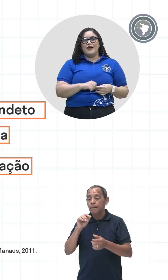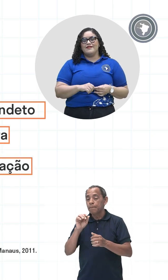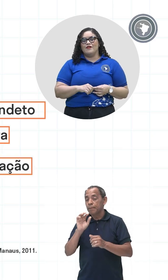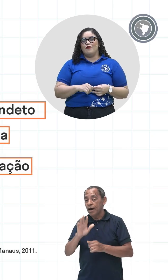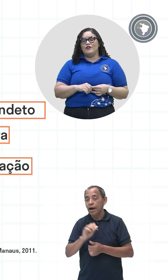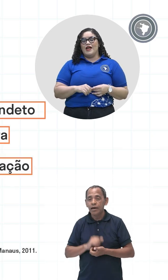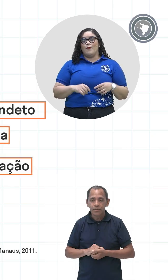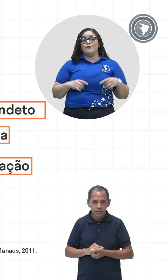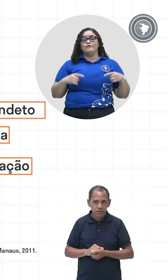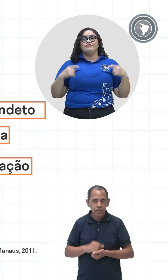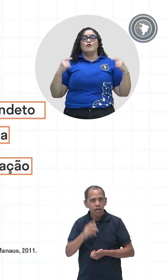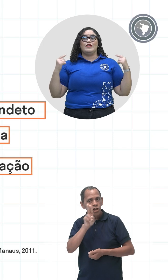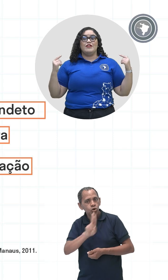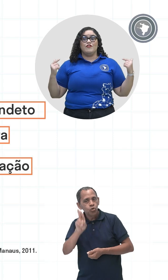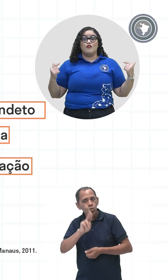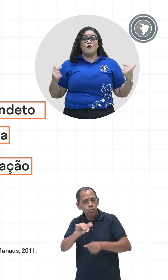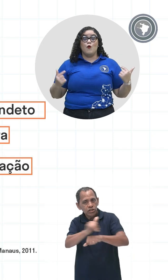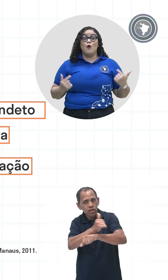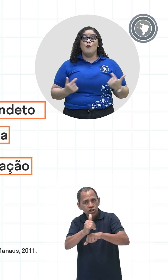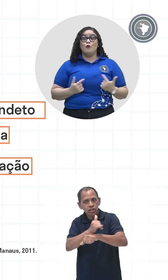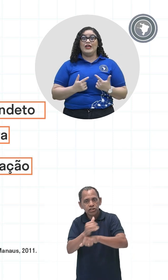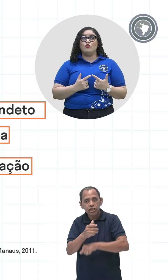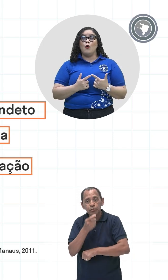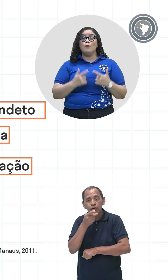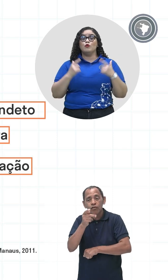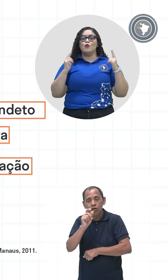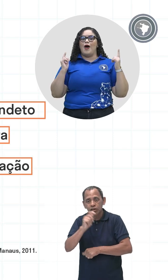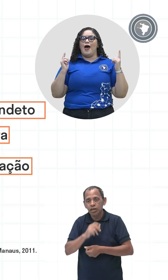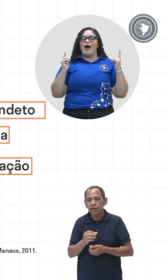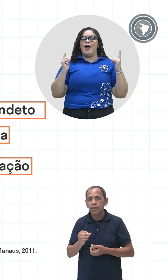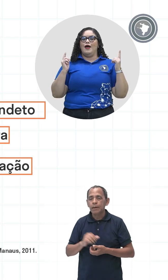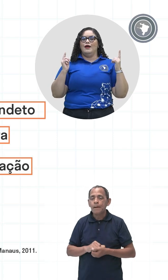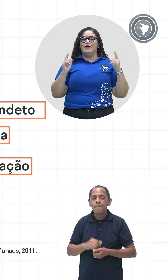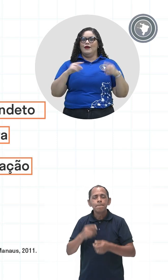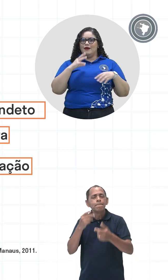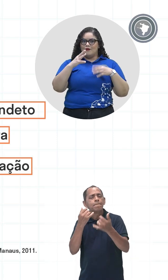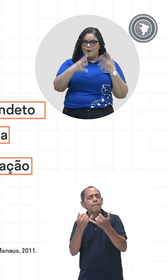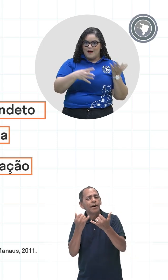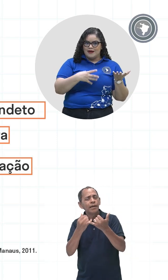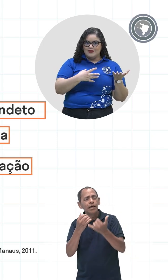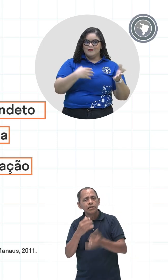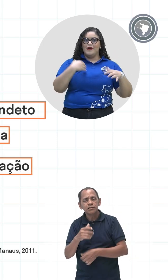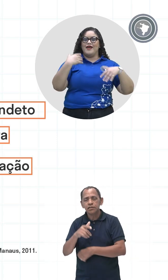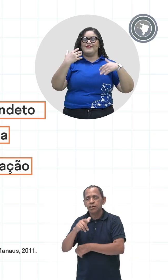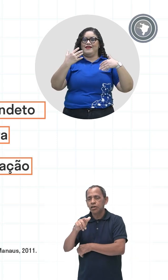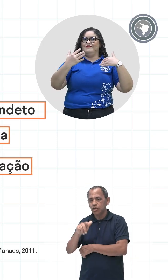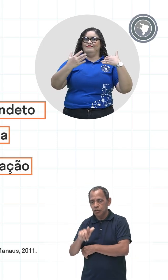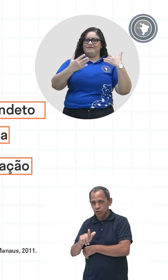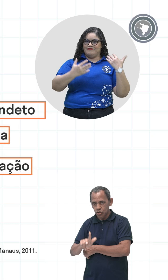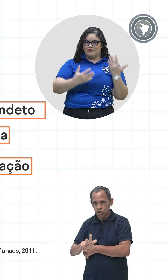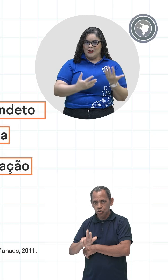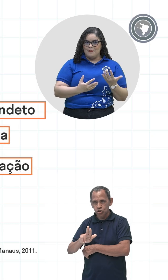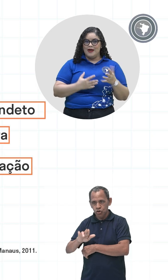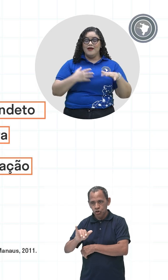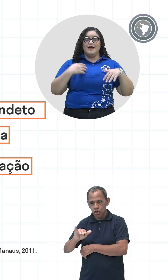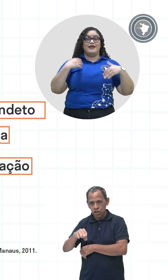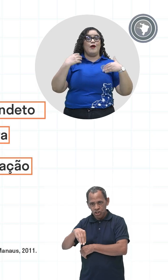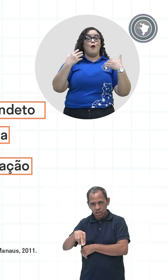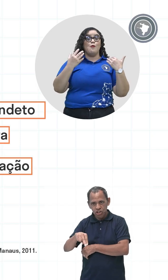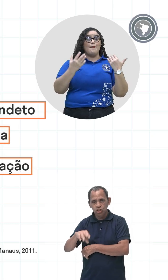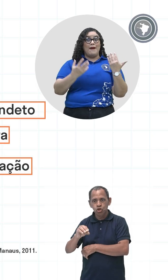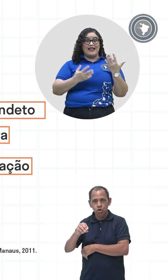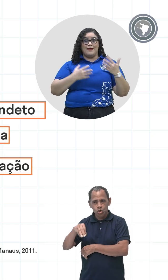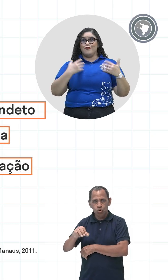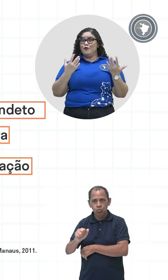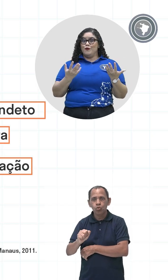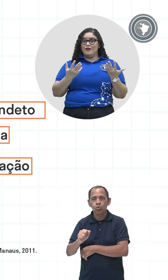a comparação ao final, quando ele diz, como um gnomo do ar, comparando essa chama, que é